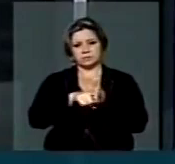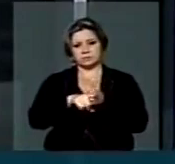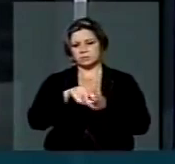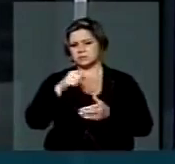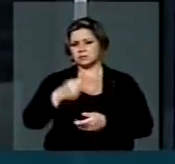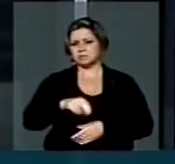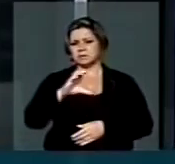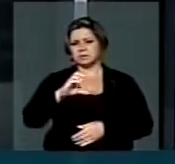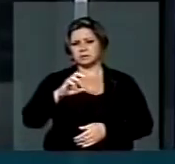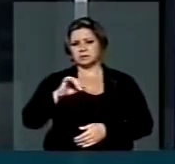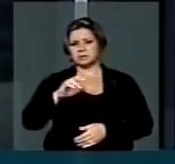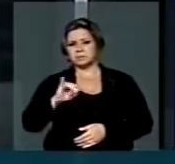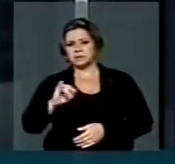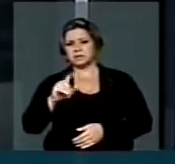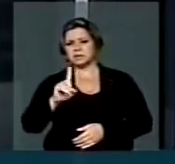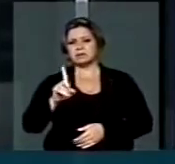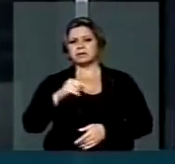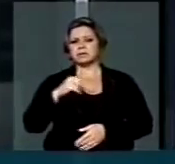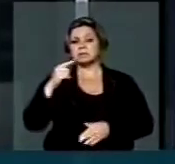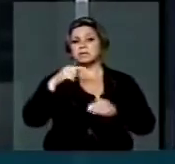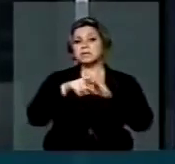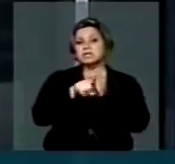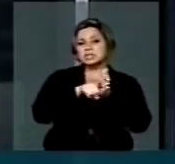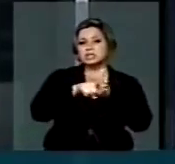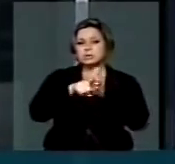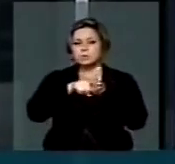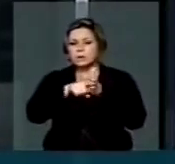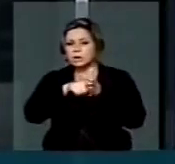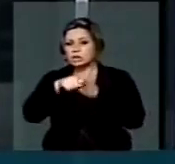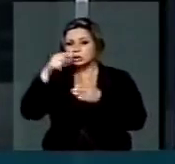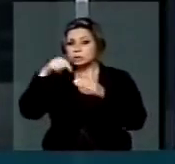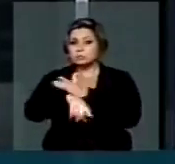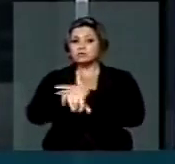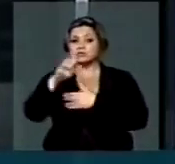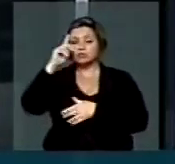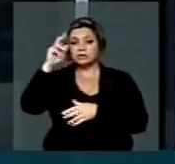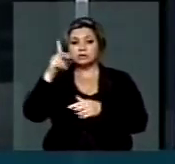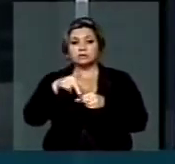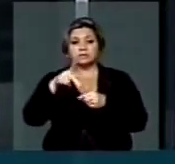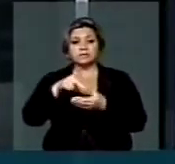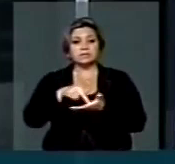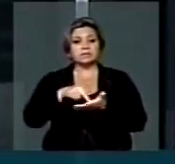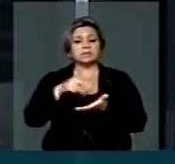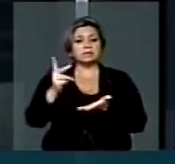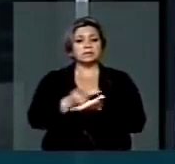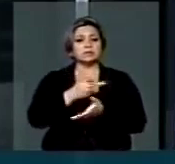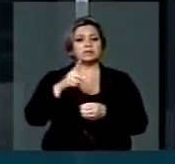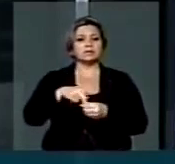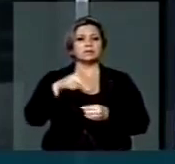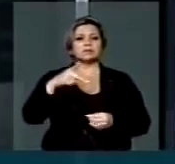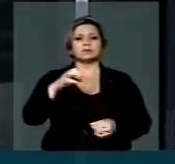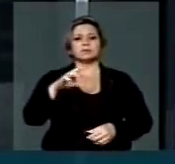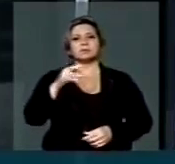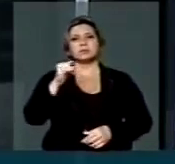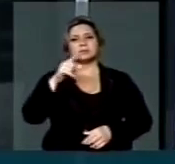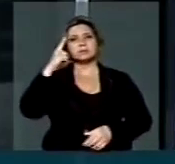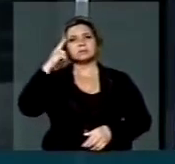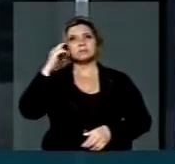CPI nenhuma, mas investigue profundamente tudo o que está acontecendo na Petrobras, em nome do futuro do